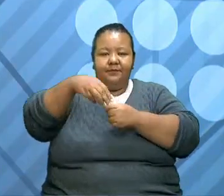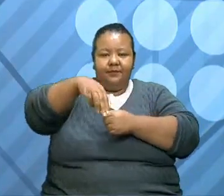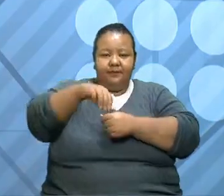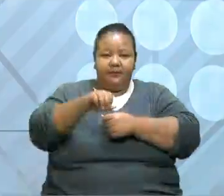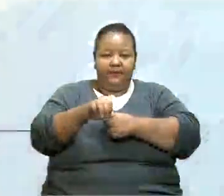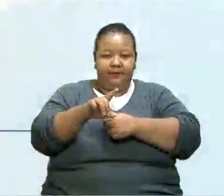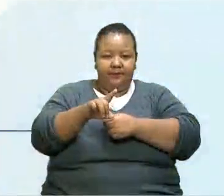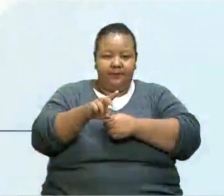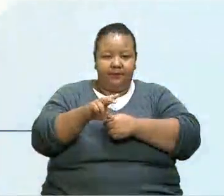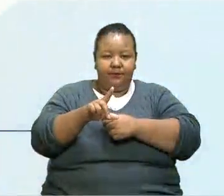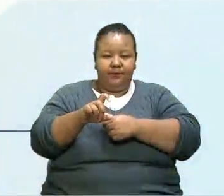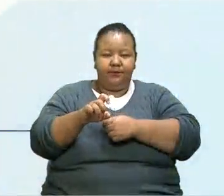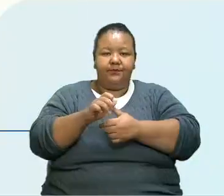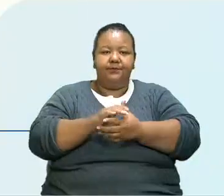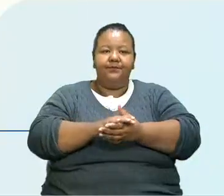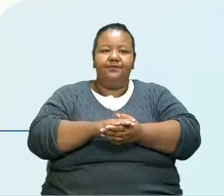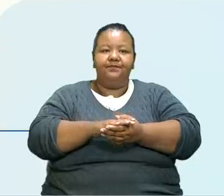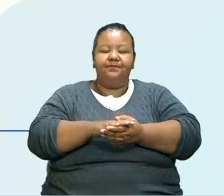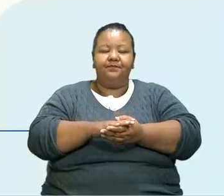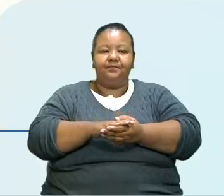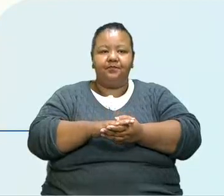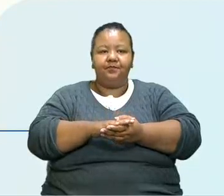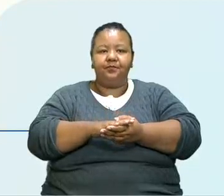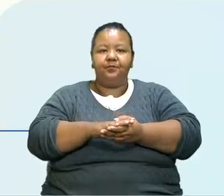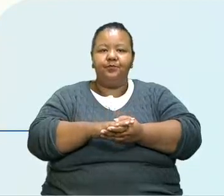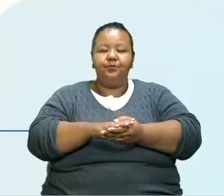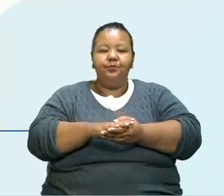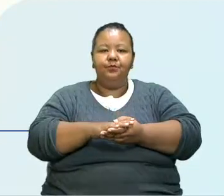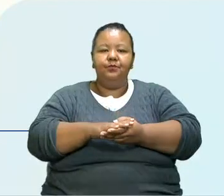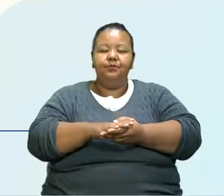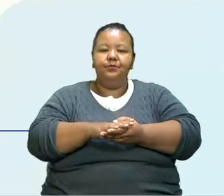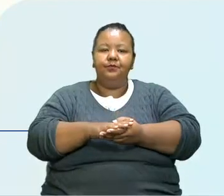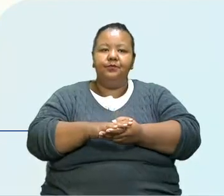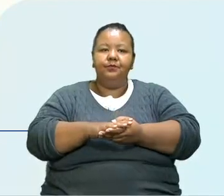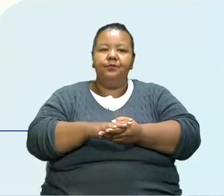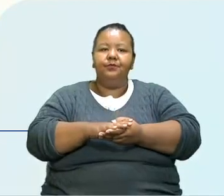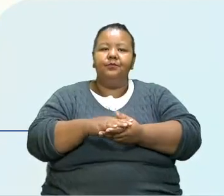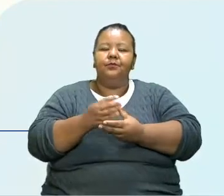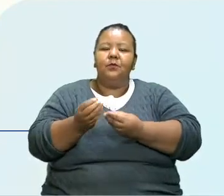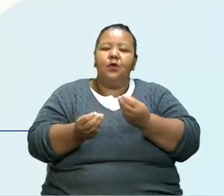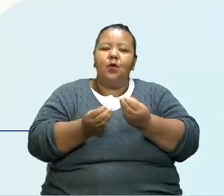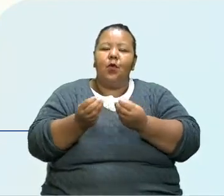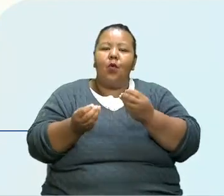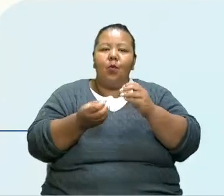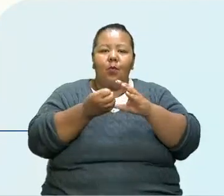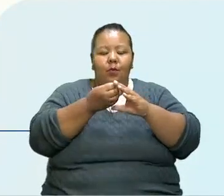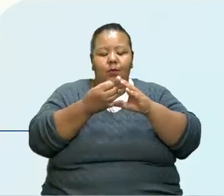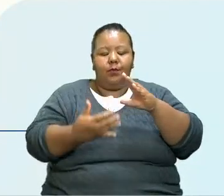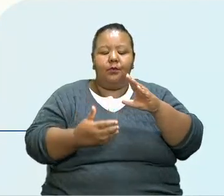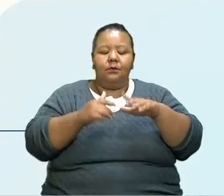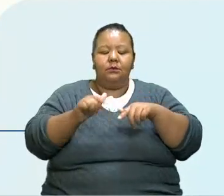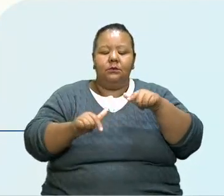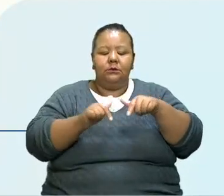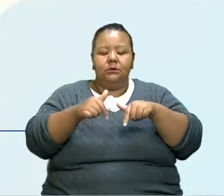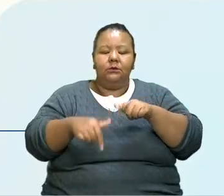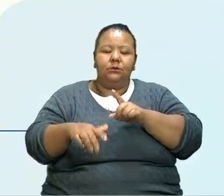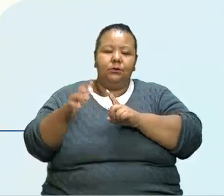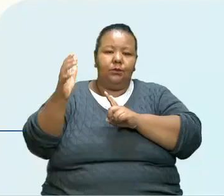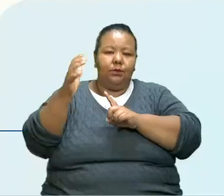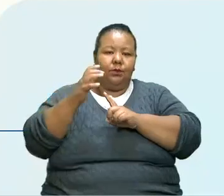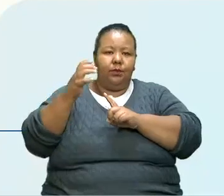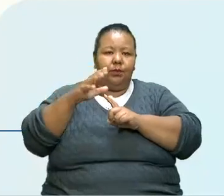Vamos desenvolver, então? Então, as perguntas são, como as características do trabalho influenciam